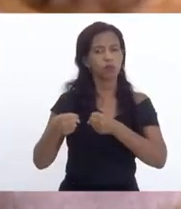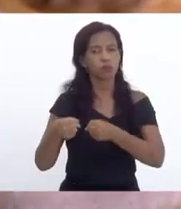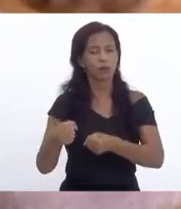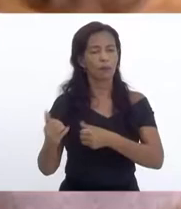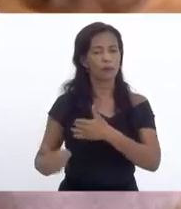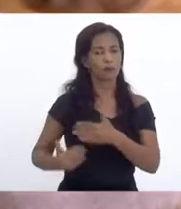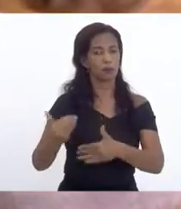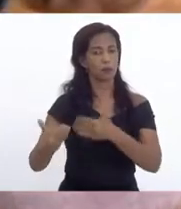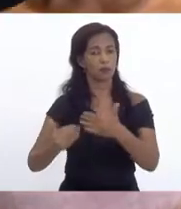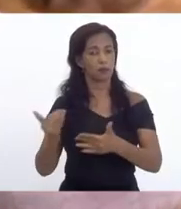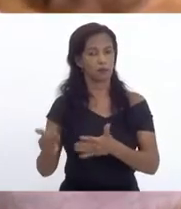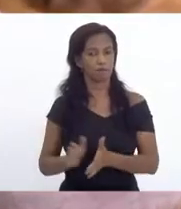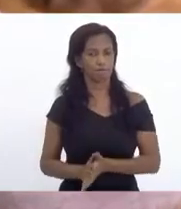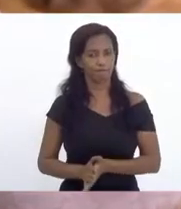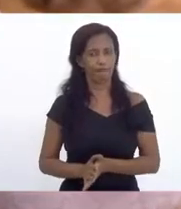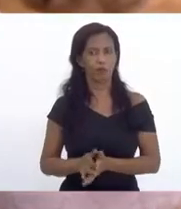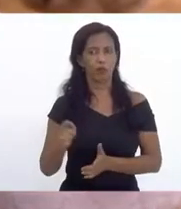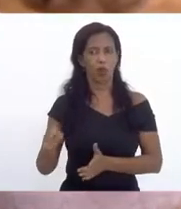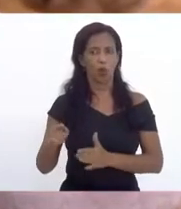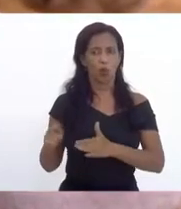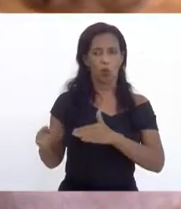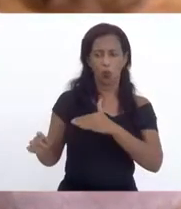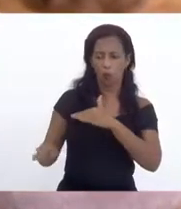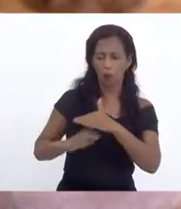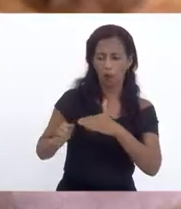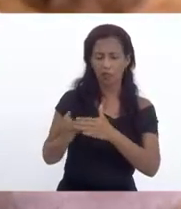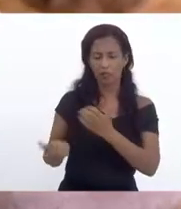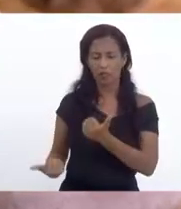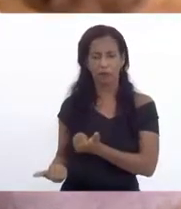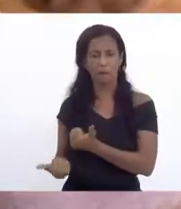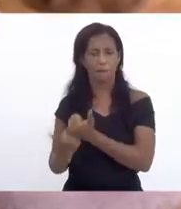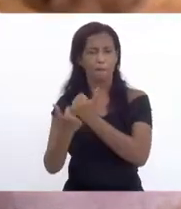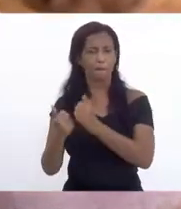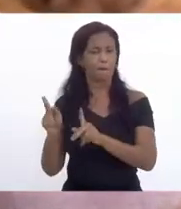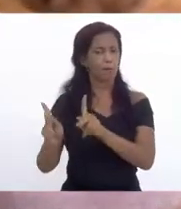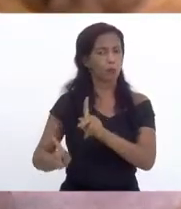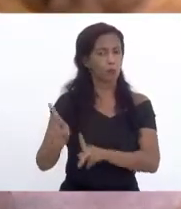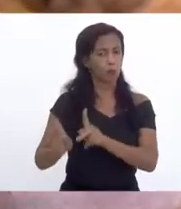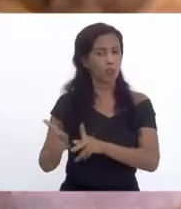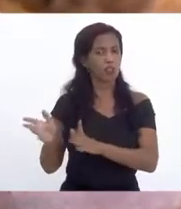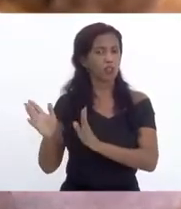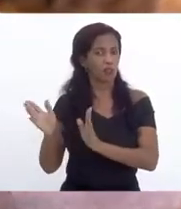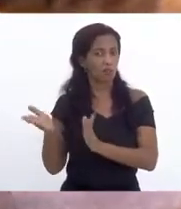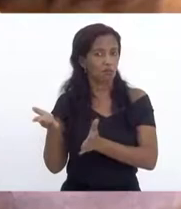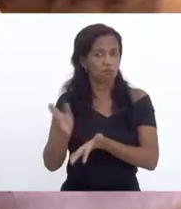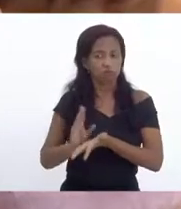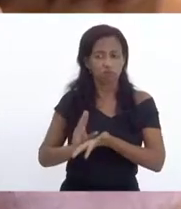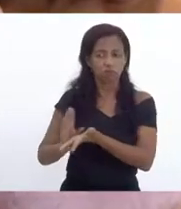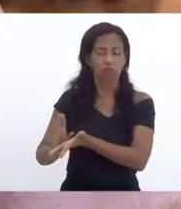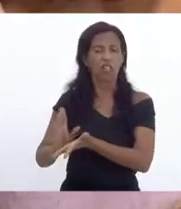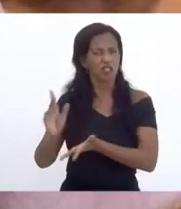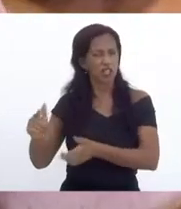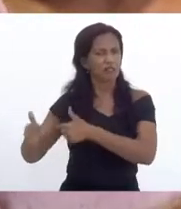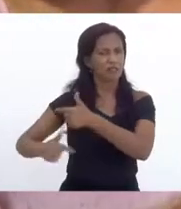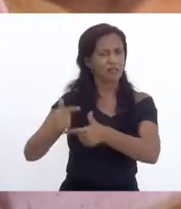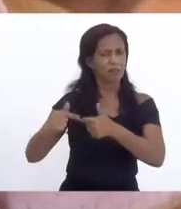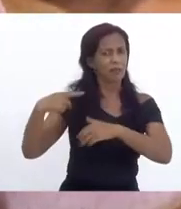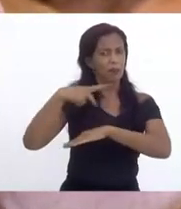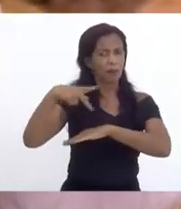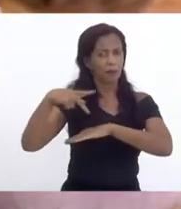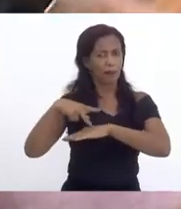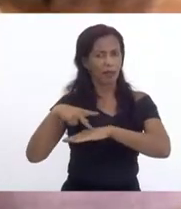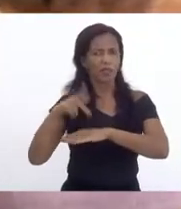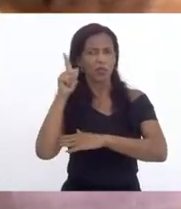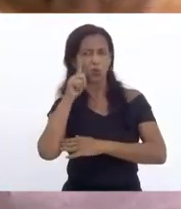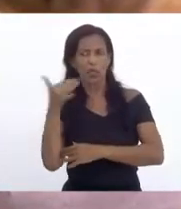esse desenvolvimento. Uma startup que recebeu um apoio, por exemplo, de uma política pública, já está aí prestando vários serviços no país,